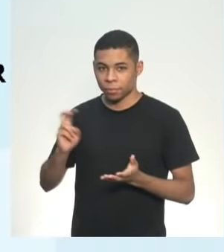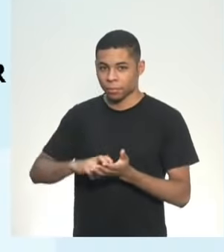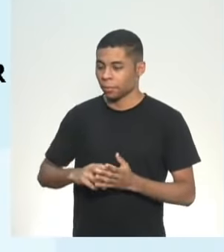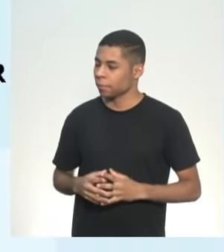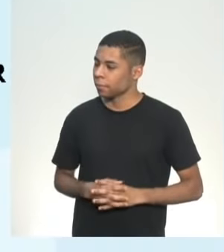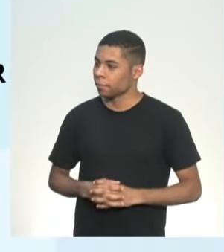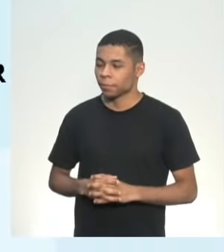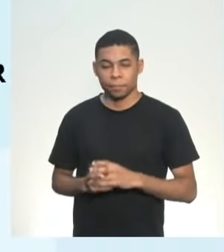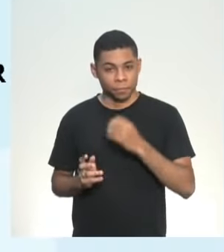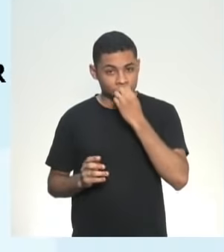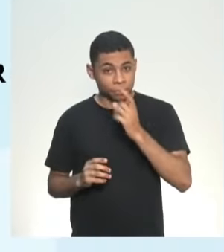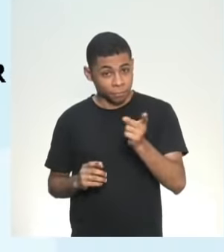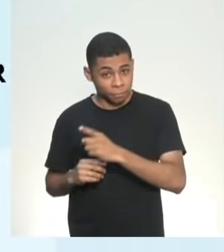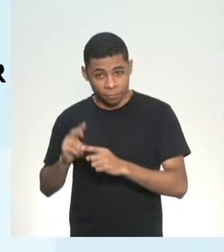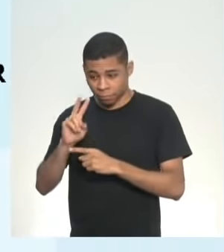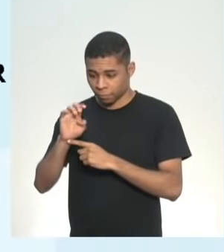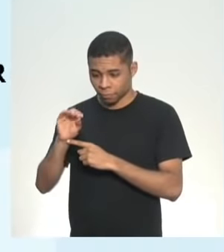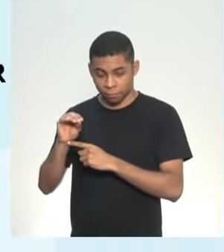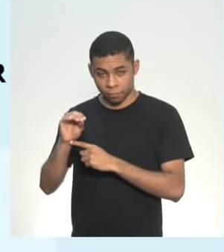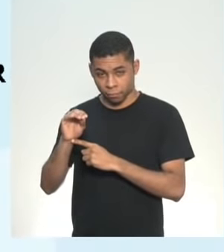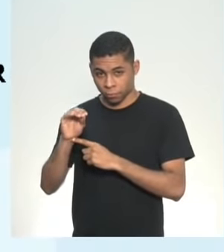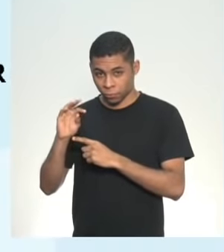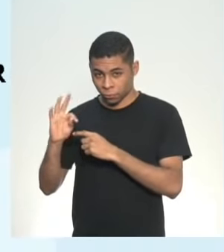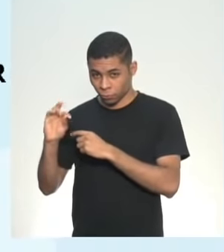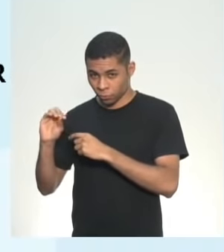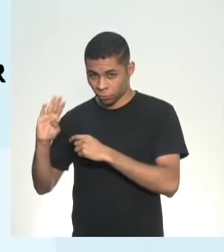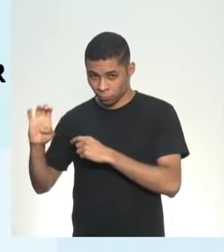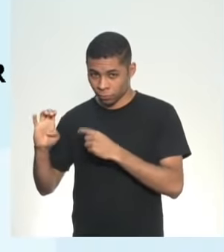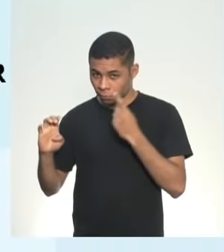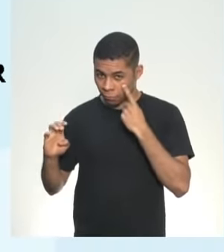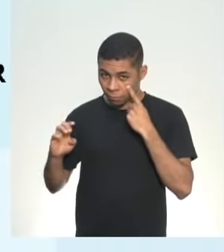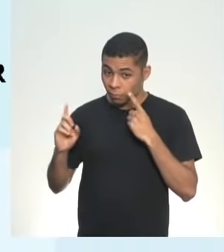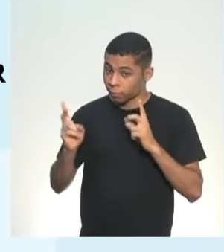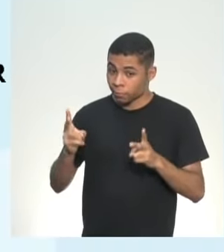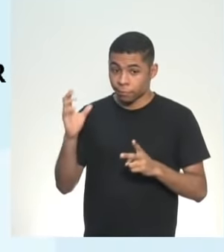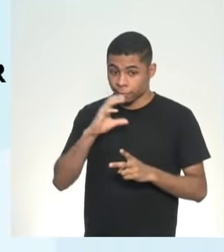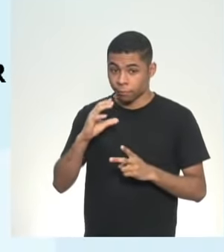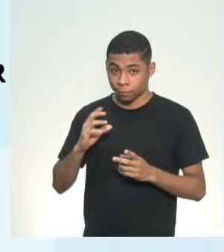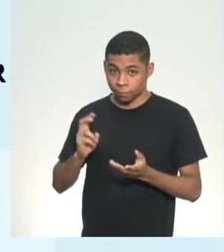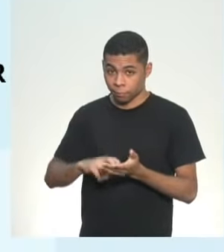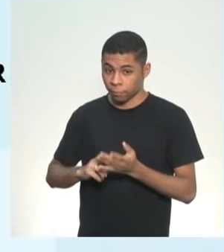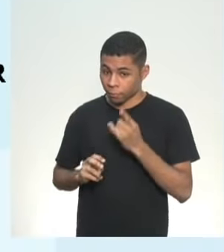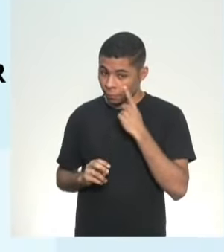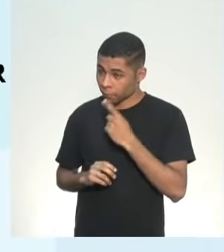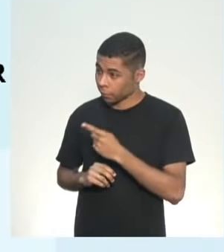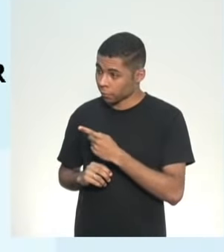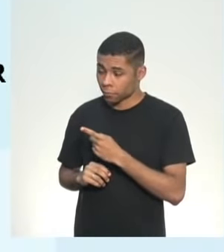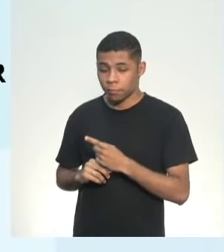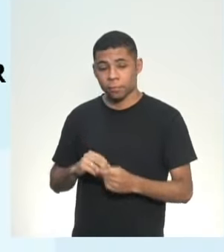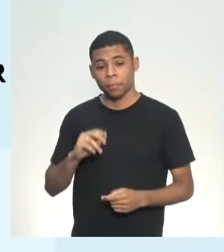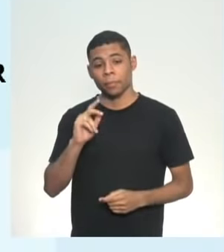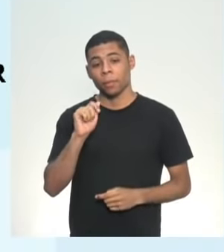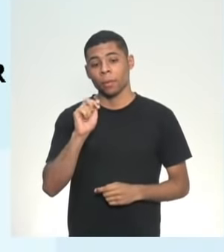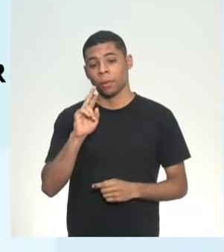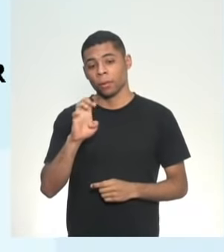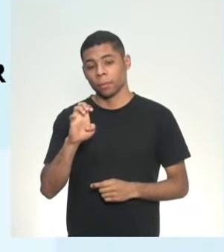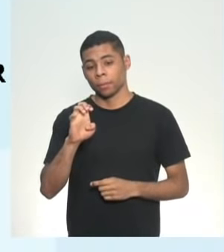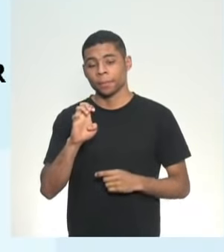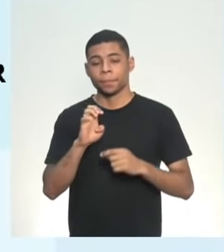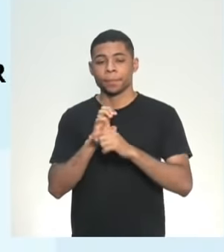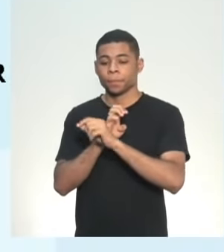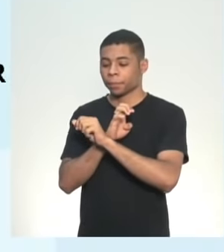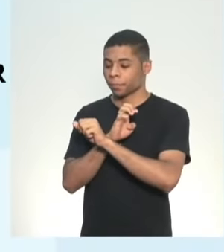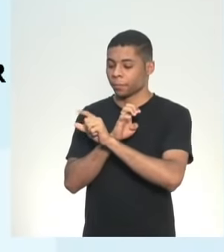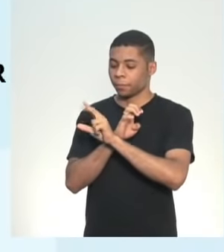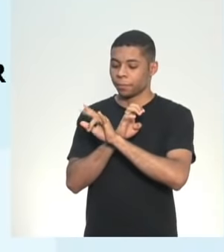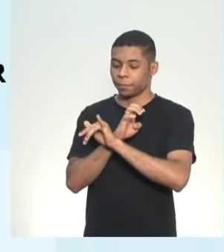legal então o verbo to be tá aqui esse Ela é bem eu tive legal o nosso advérbio tá aqui ou isso